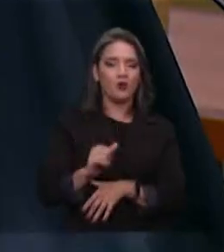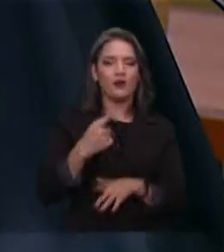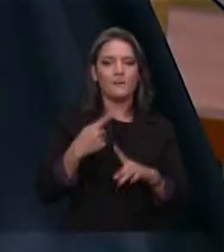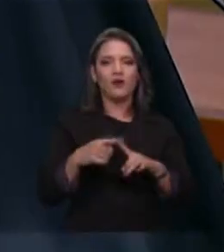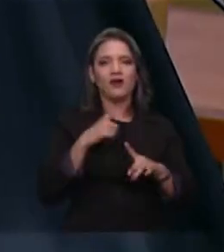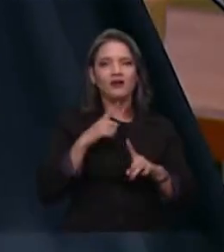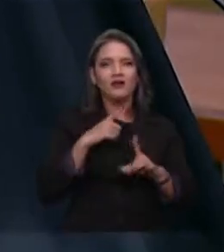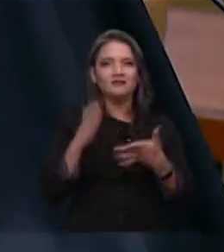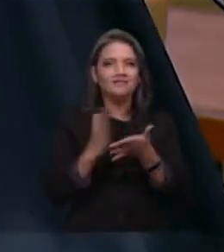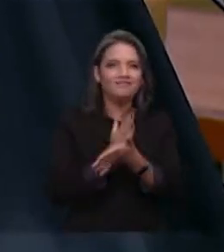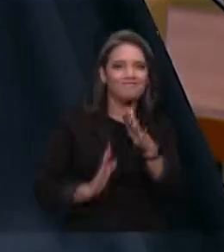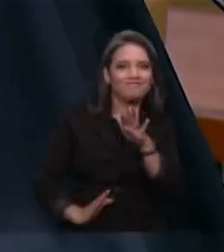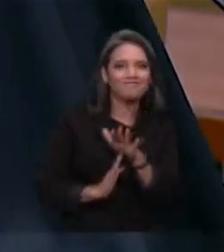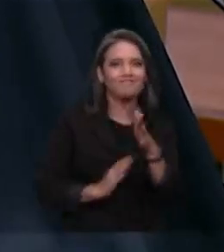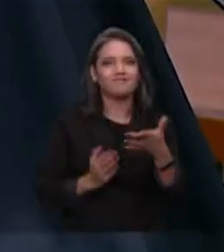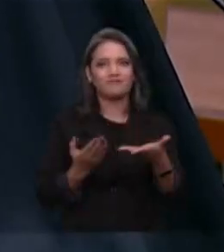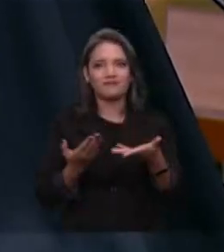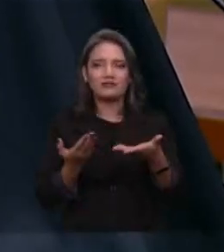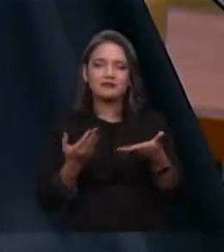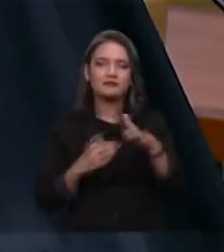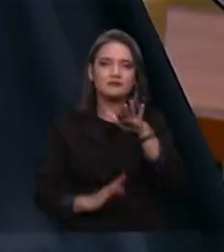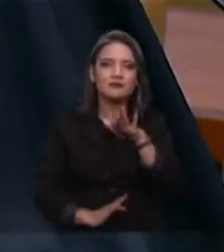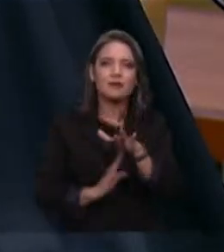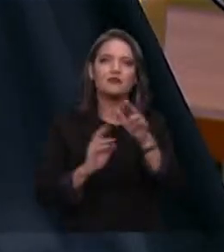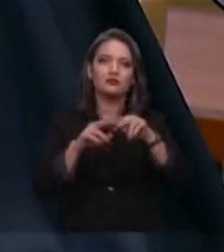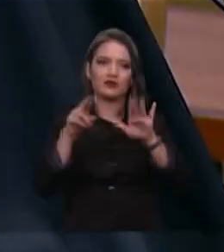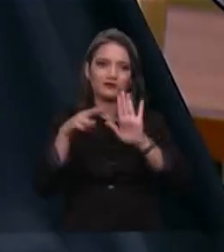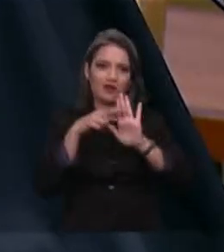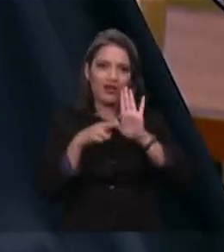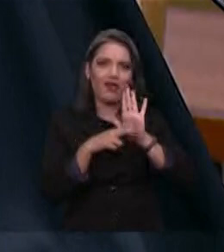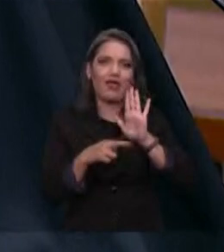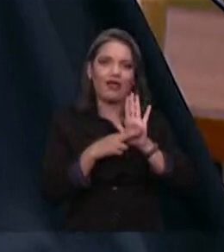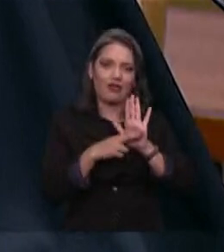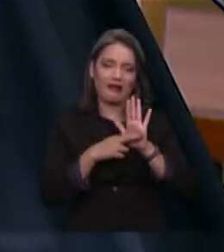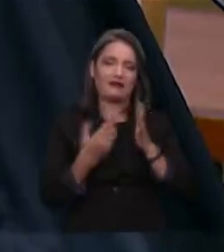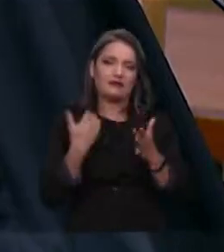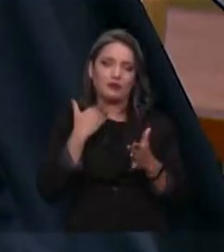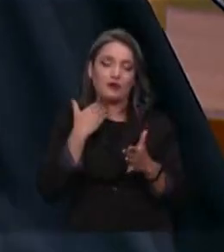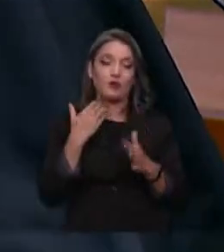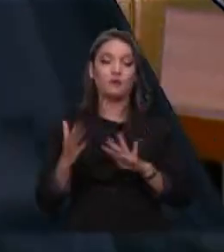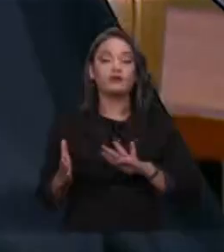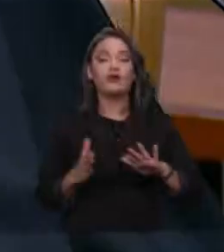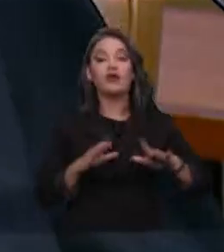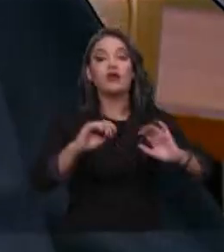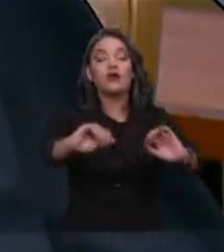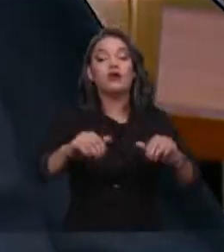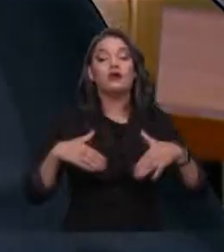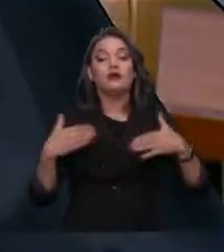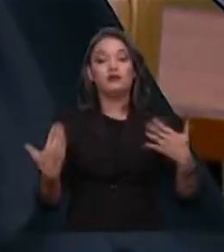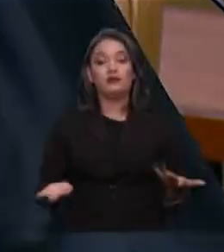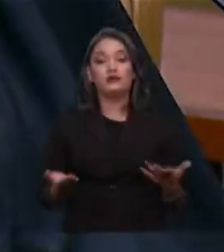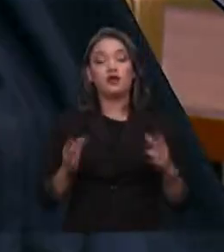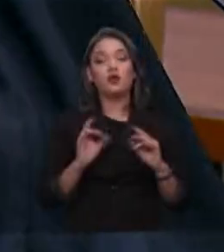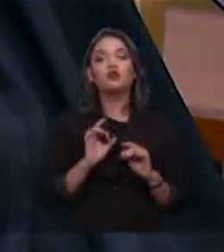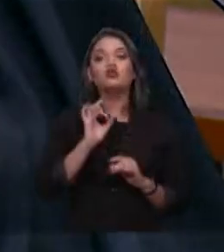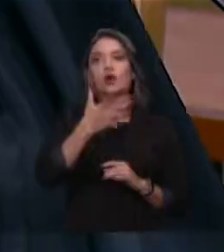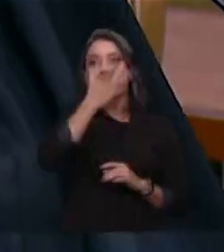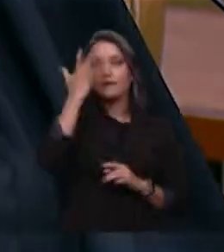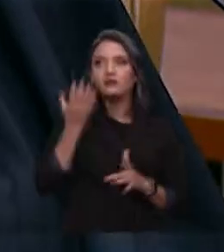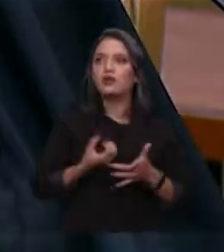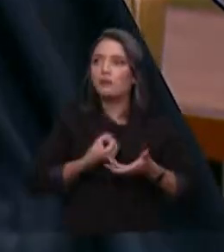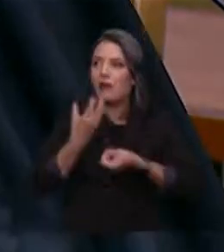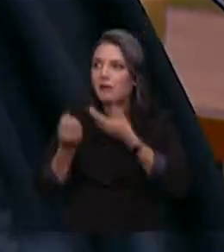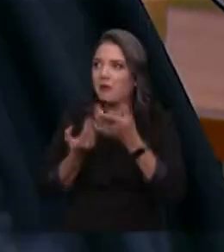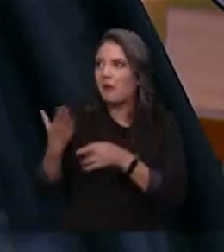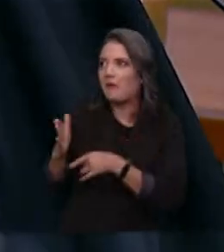do sistema financeiro, temática que será abordada adiante. Como é ser disso, somente as declarações dos colaboradores de forma isolada